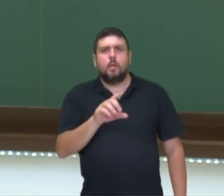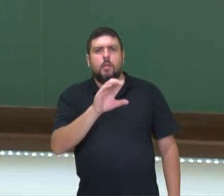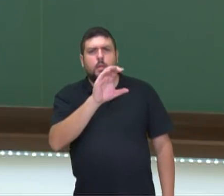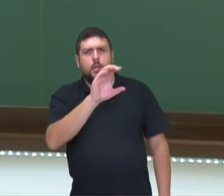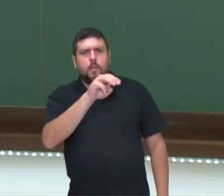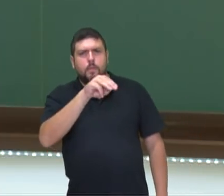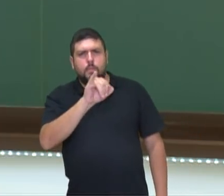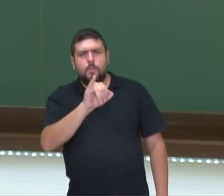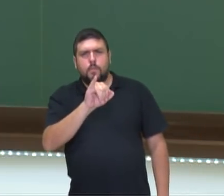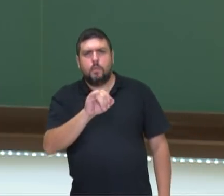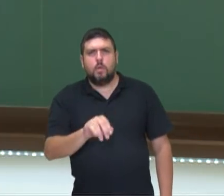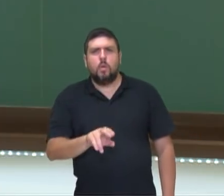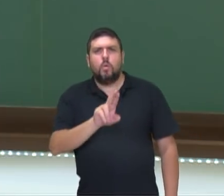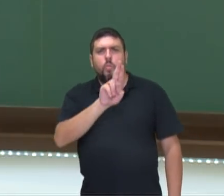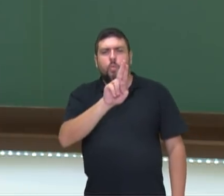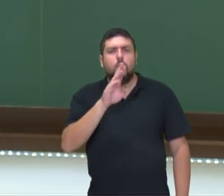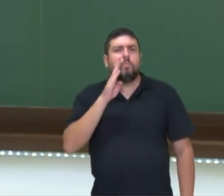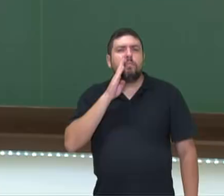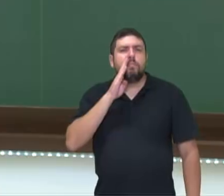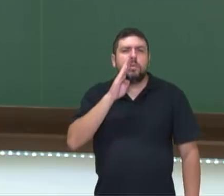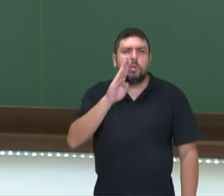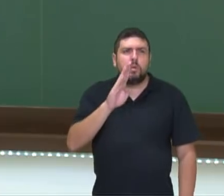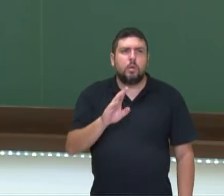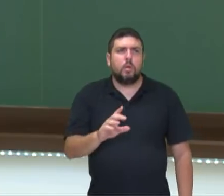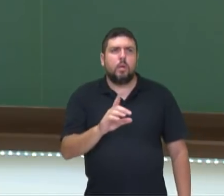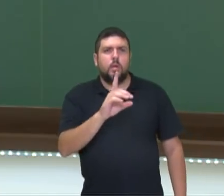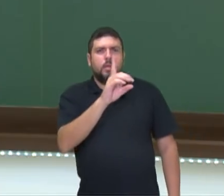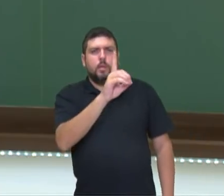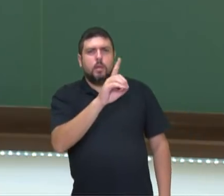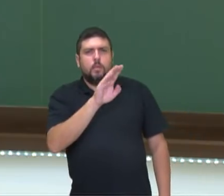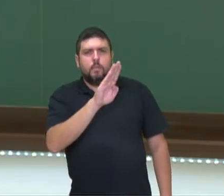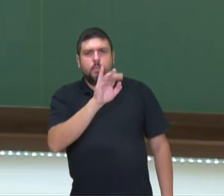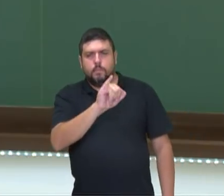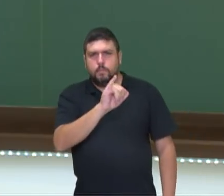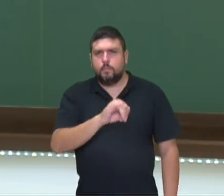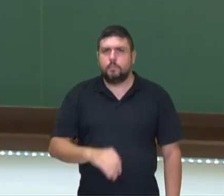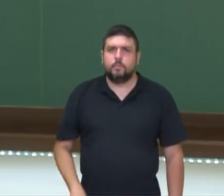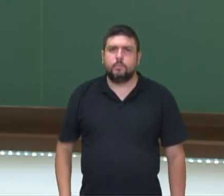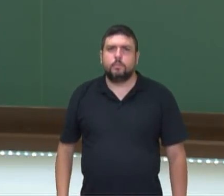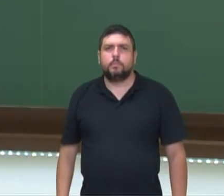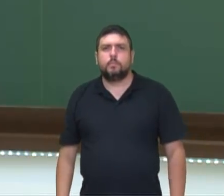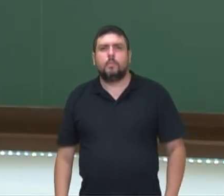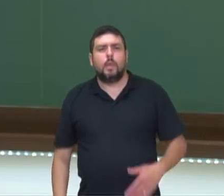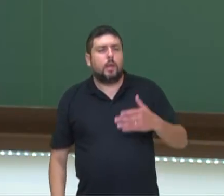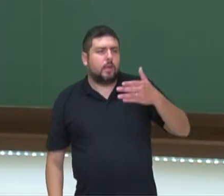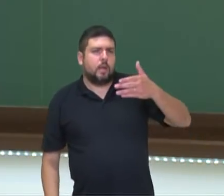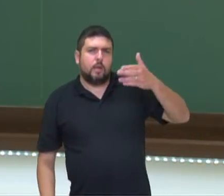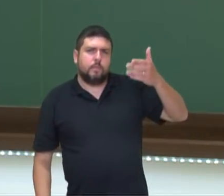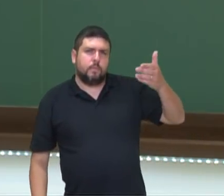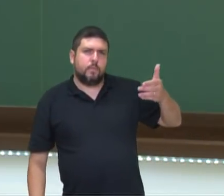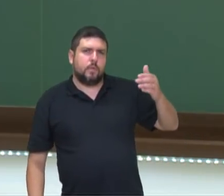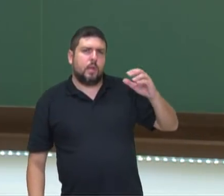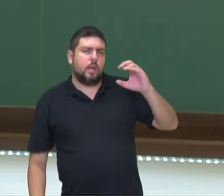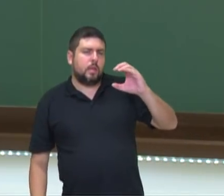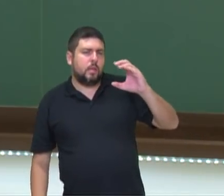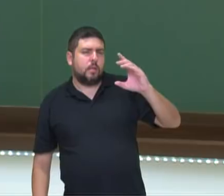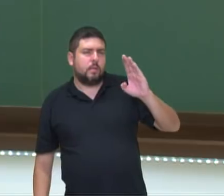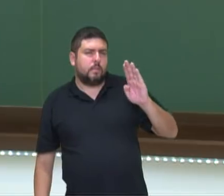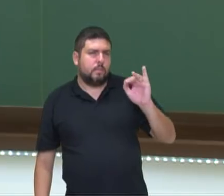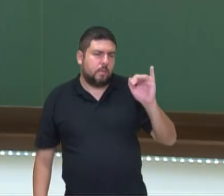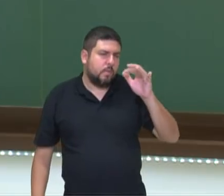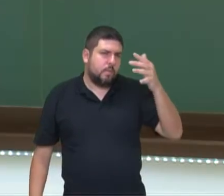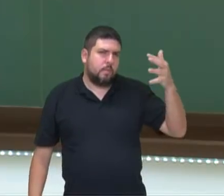milhão, unidade de bilhão, dezena de bilhão e viria centena de bilhão e assim por